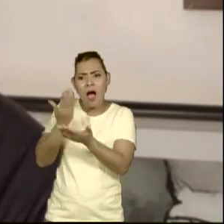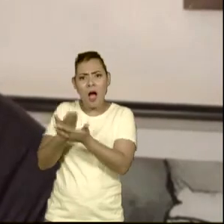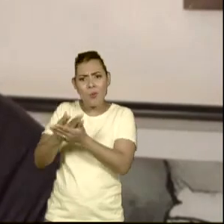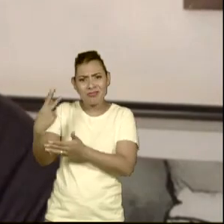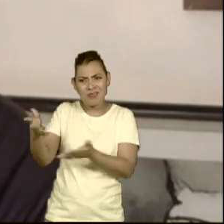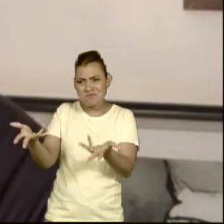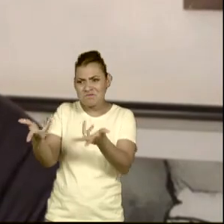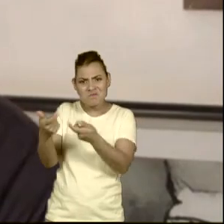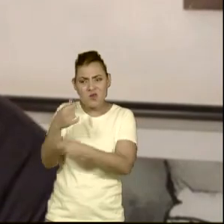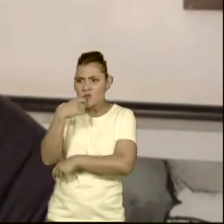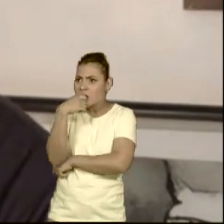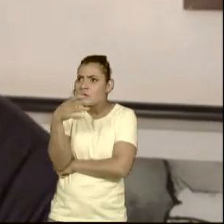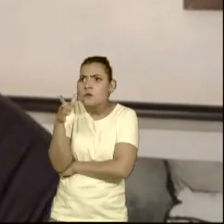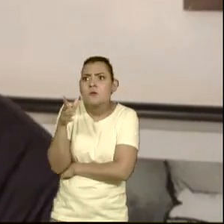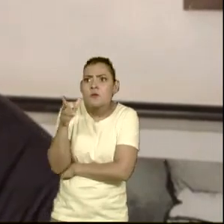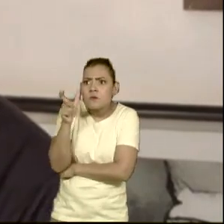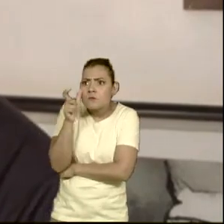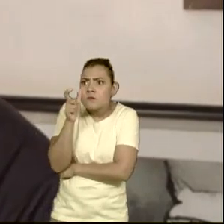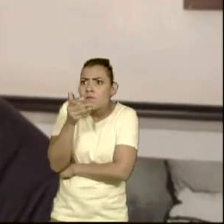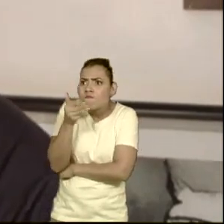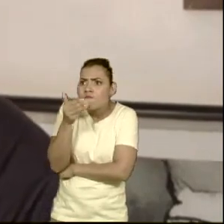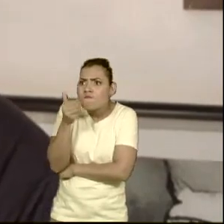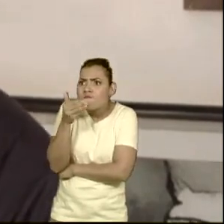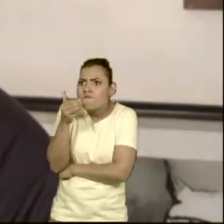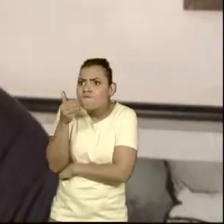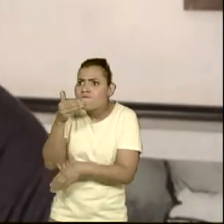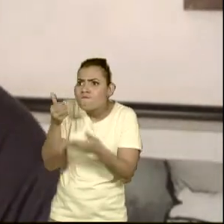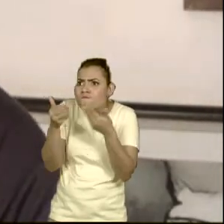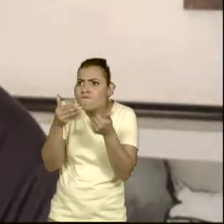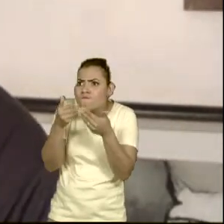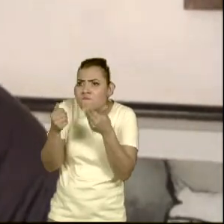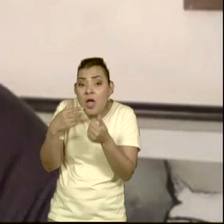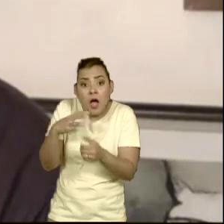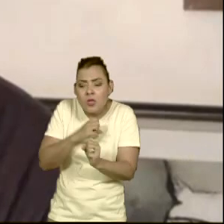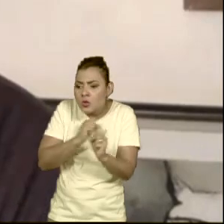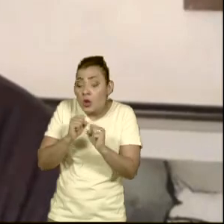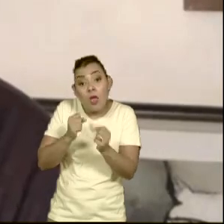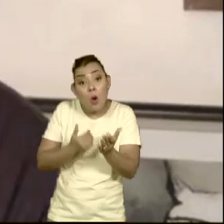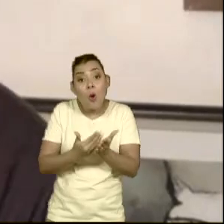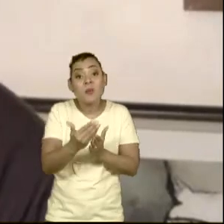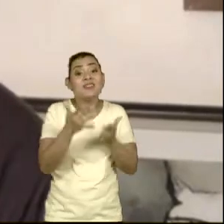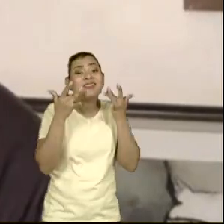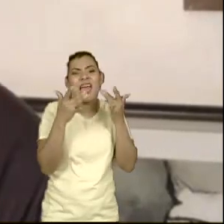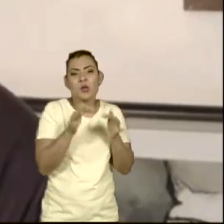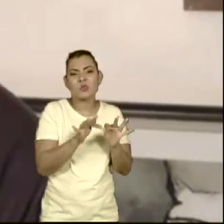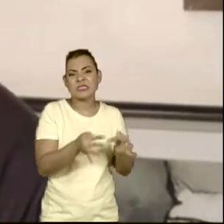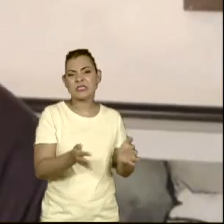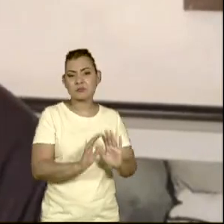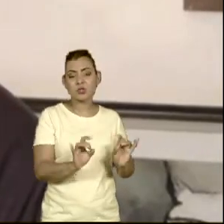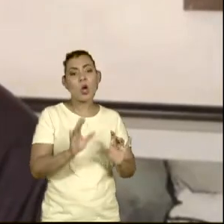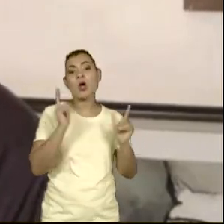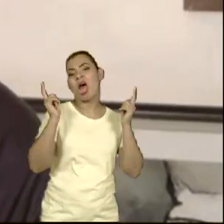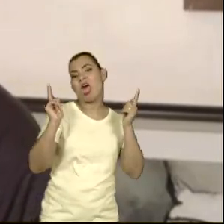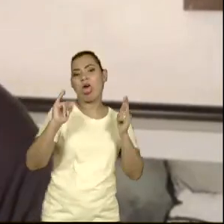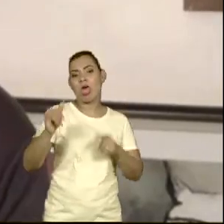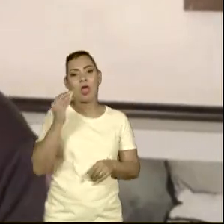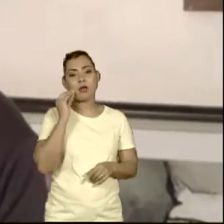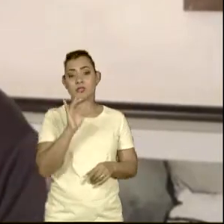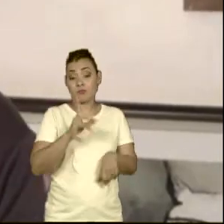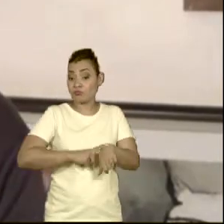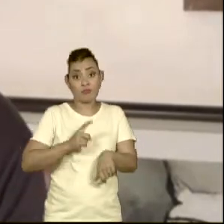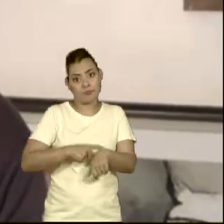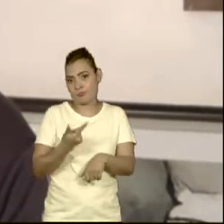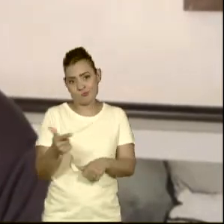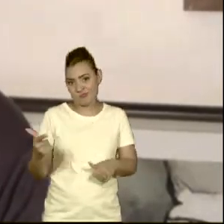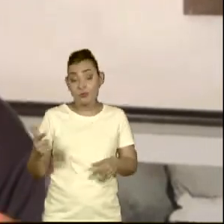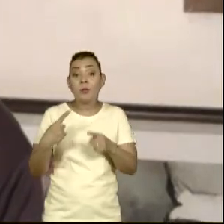as aulas dele, comecei a gostar muito. Nessa brincadeira, comecei a fazer teatro amador, mas também meio de farra, não tinha tempo